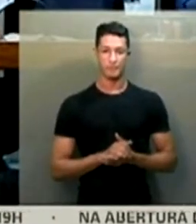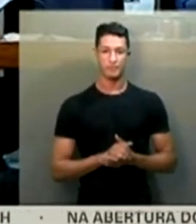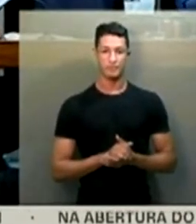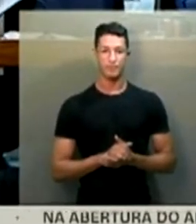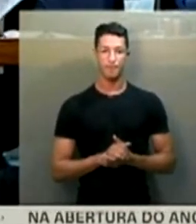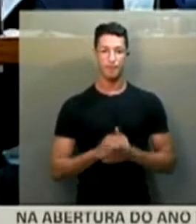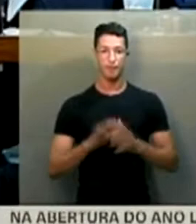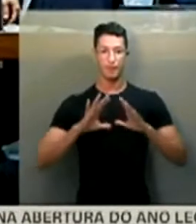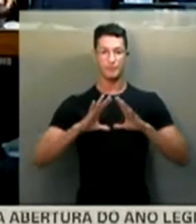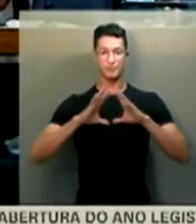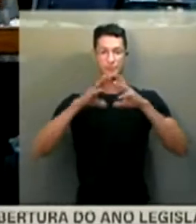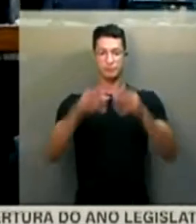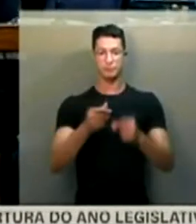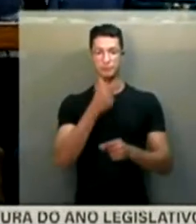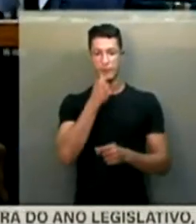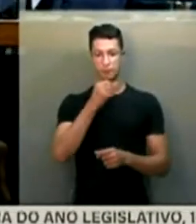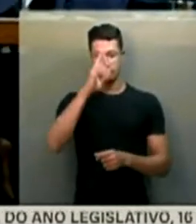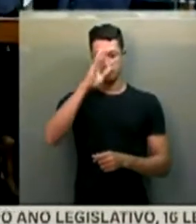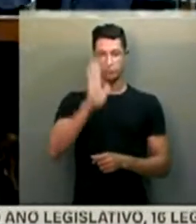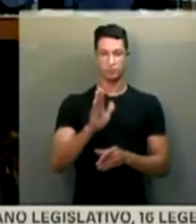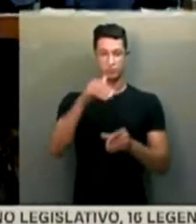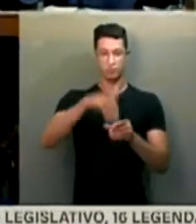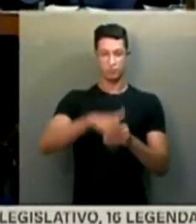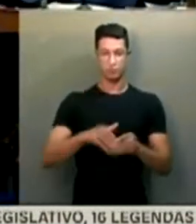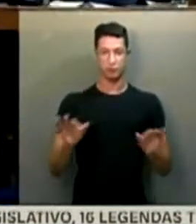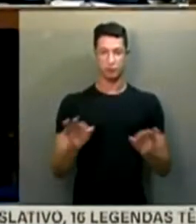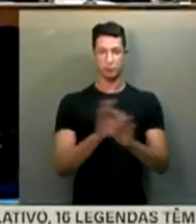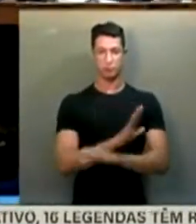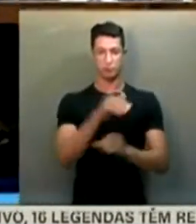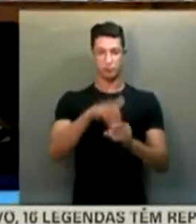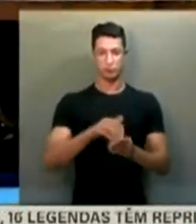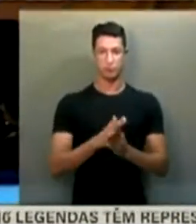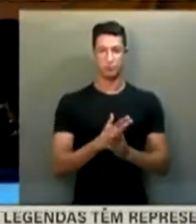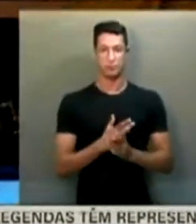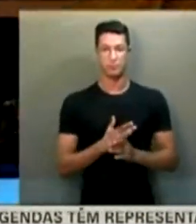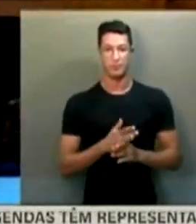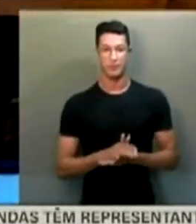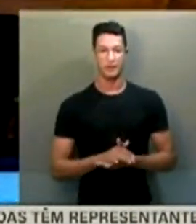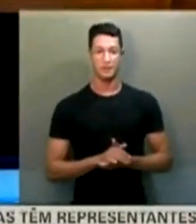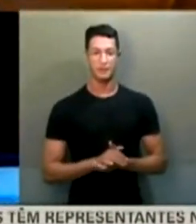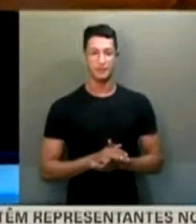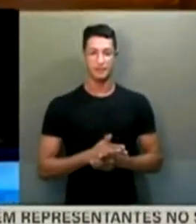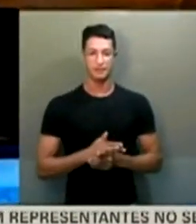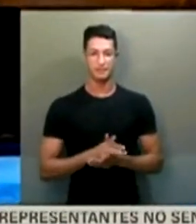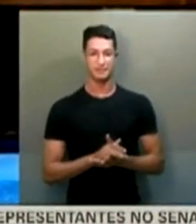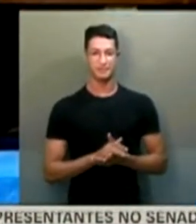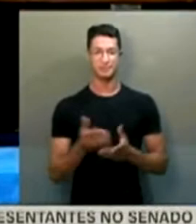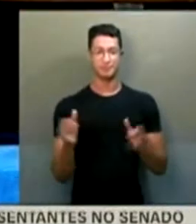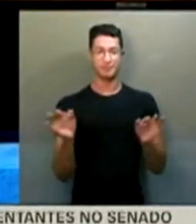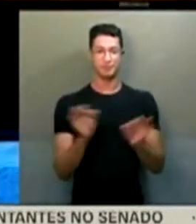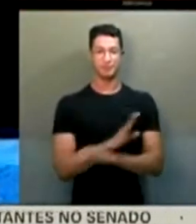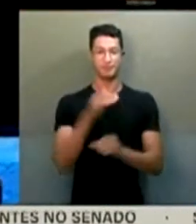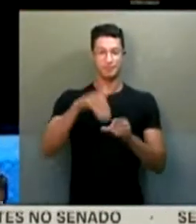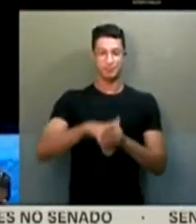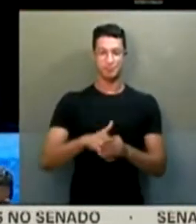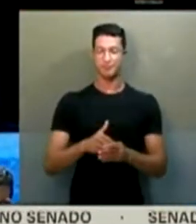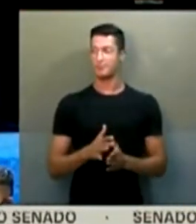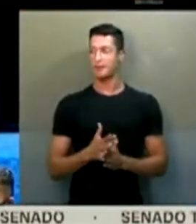Se todos os senadores e senadoras já votaram, vou encerrar a votação. Manda abraço. Está encerrada a votação.